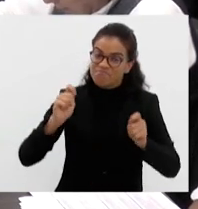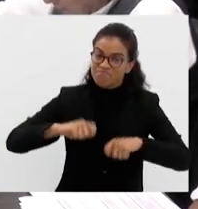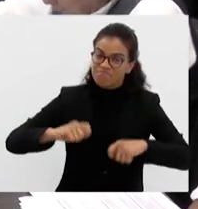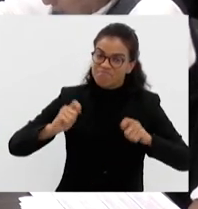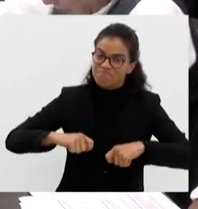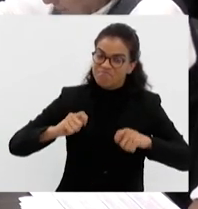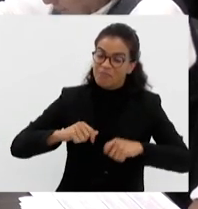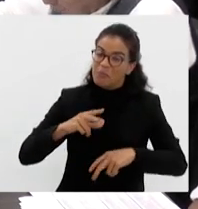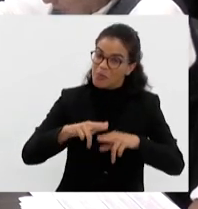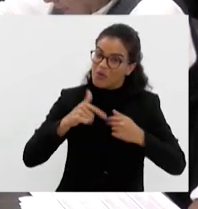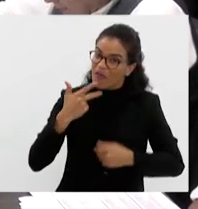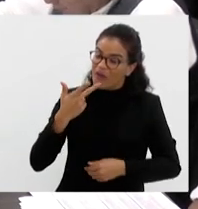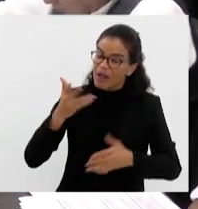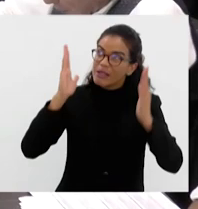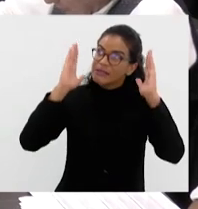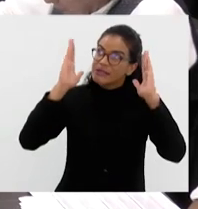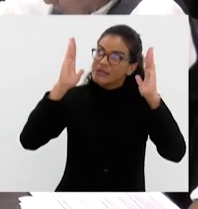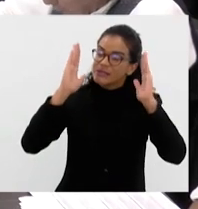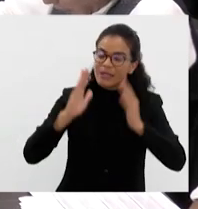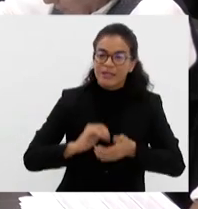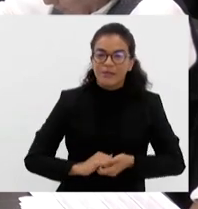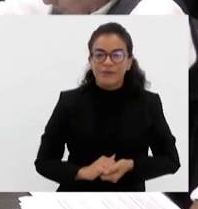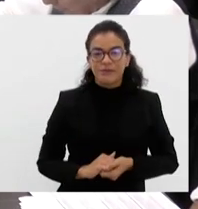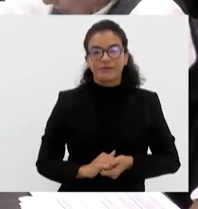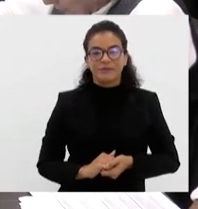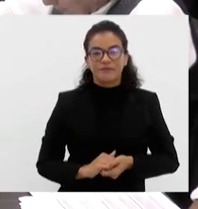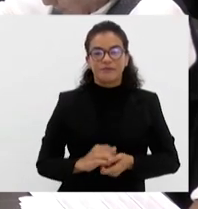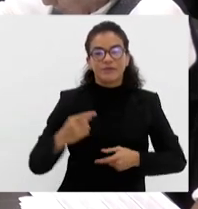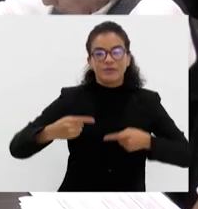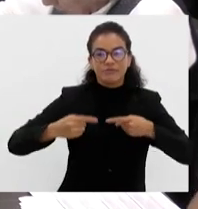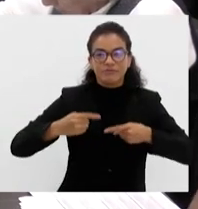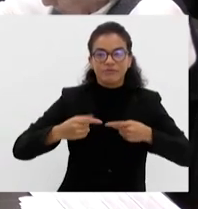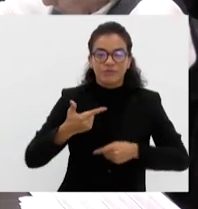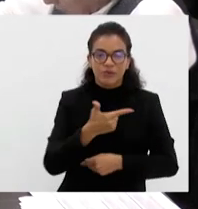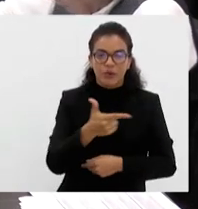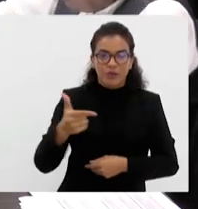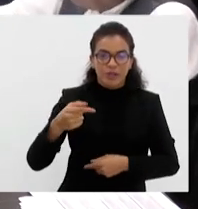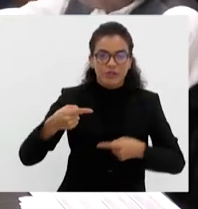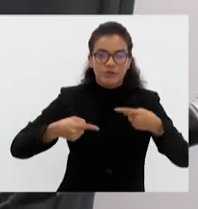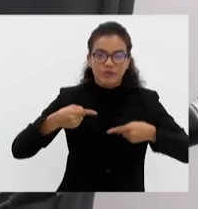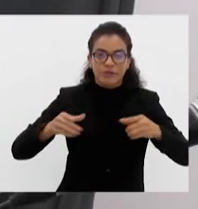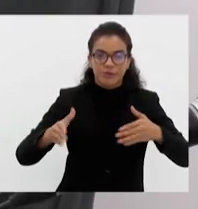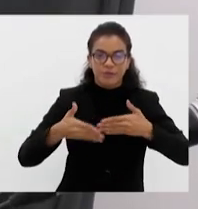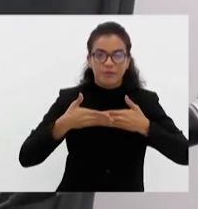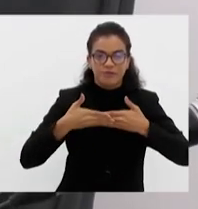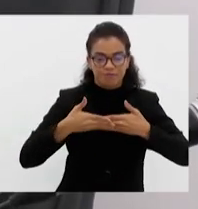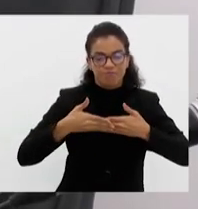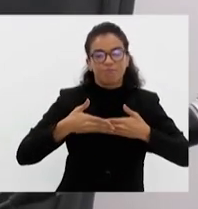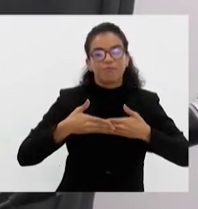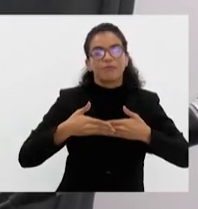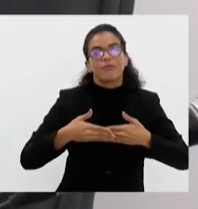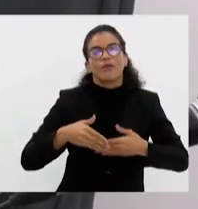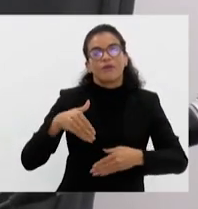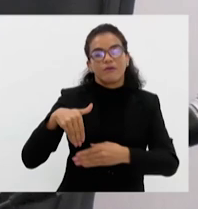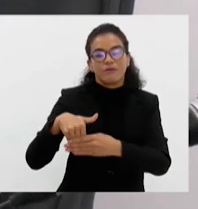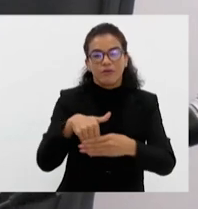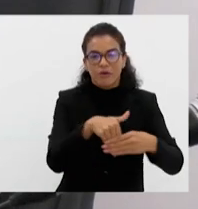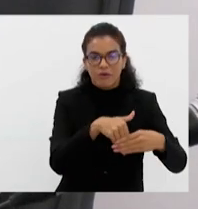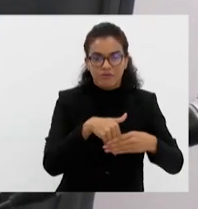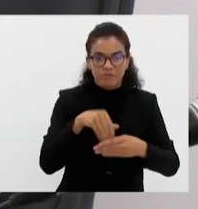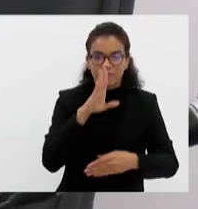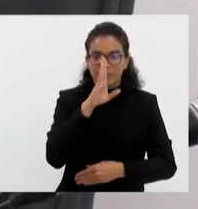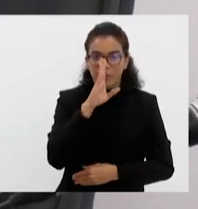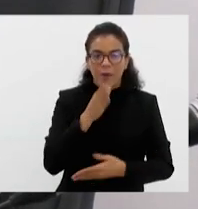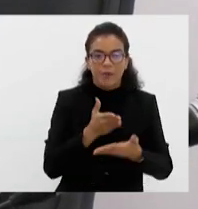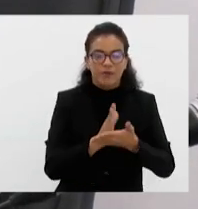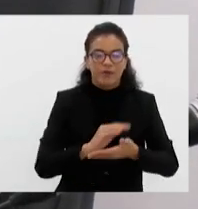bem possível. Por isso que eu falei, aleluia! Em discussão. Não havendo quem queira discutir, encerrada a discussão. Os senhores que aprovam, permaneçam